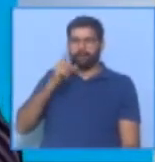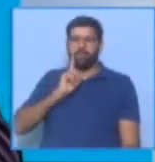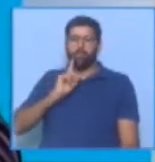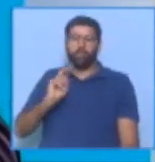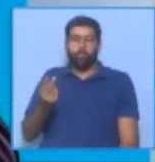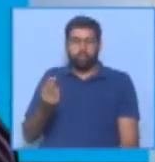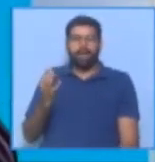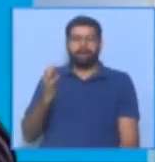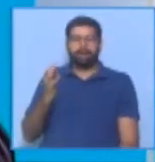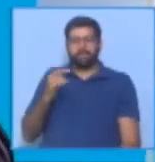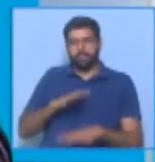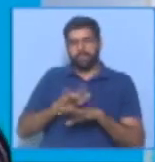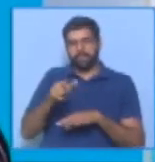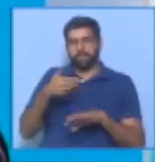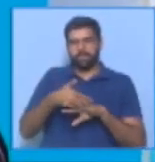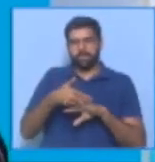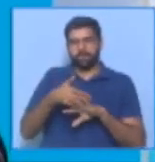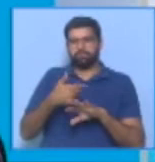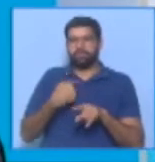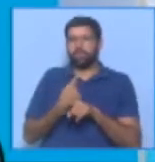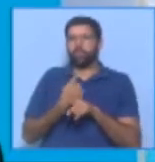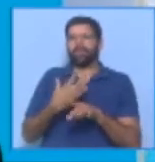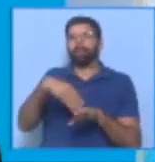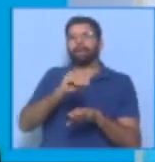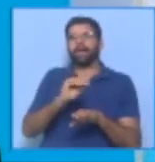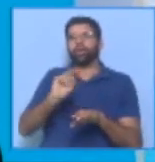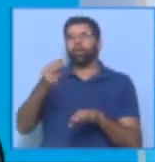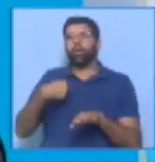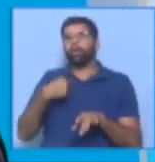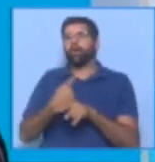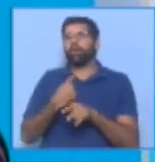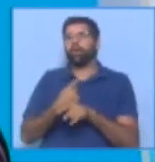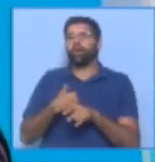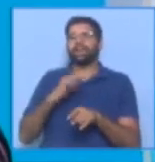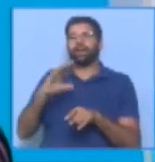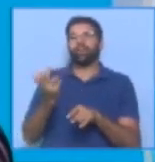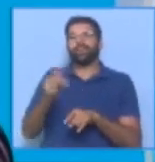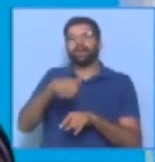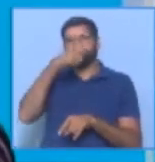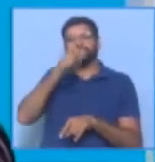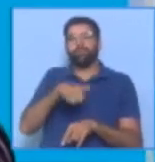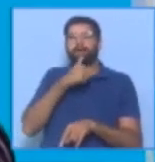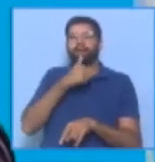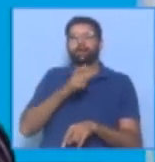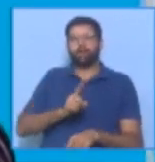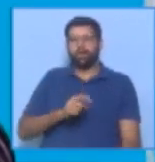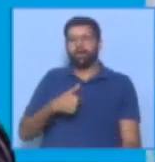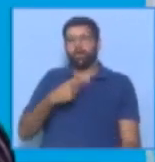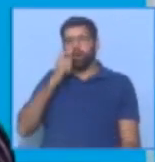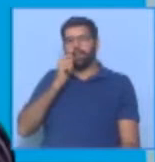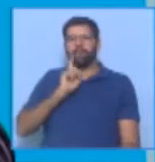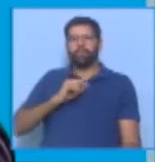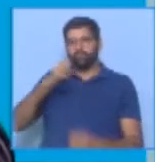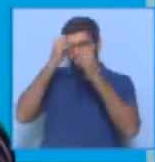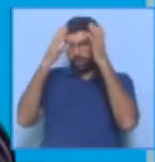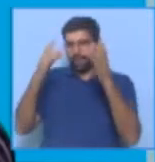feminina, e por isso a sua sexualidade não é um apêndice ou um acidente que se agrega a um sujeito. A ideologia de género propõe